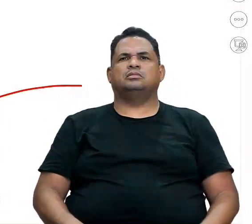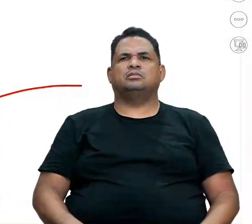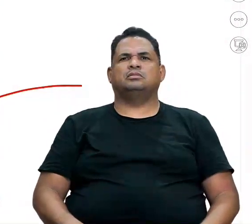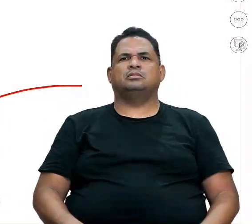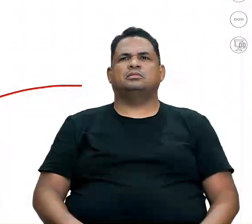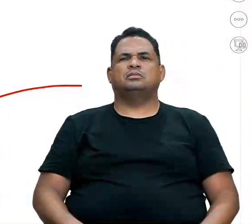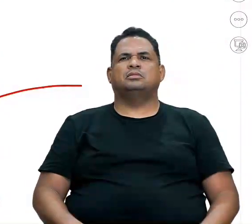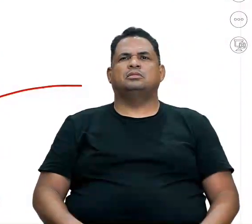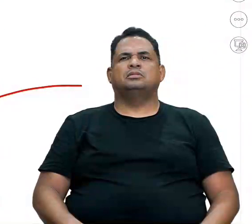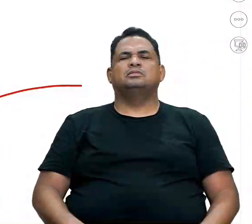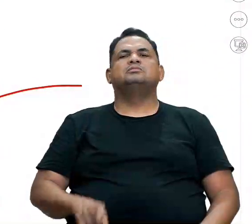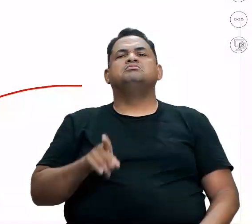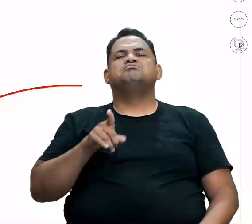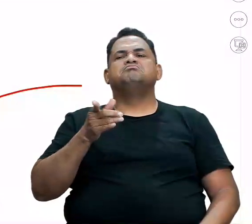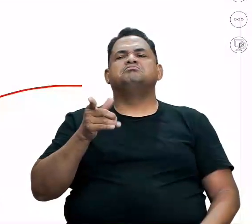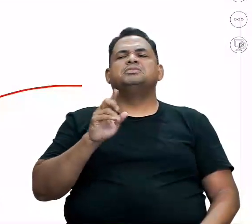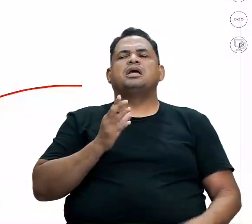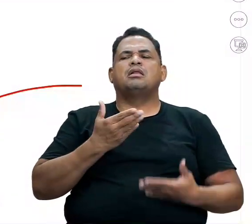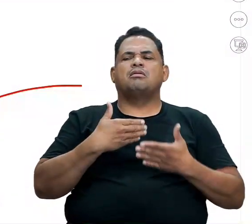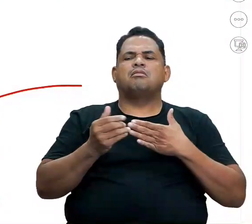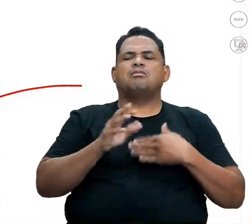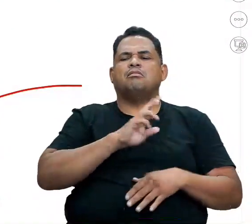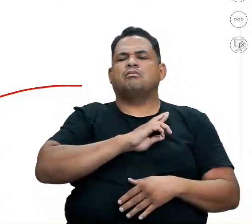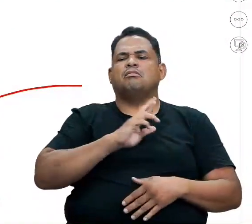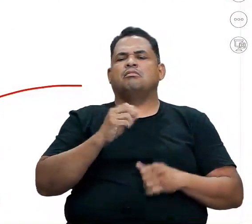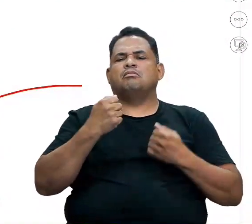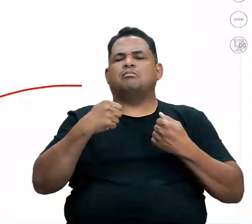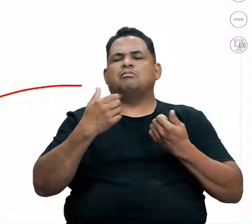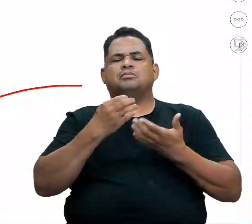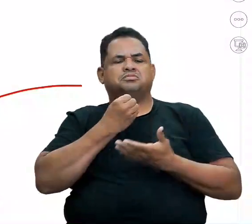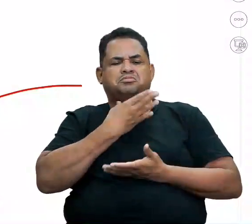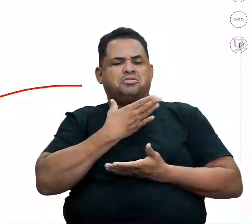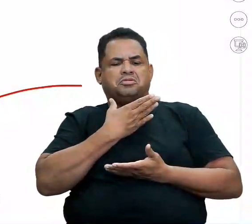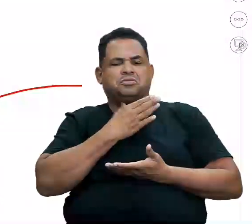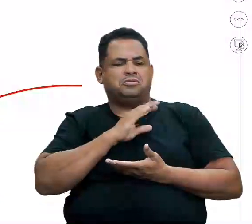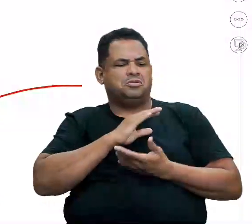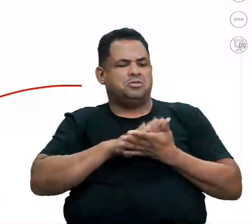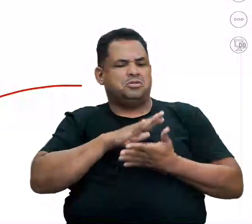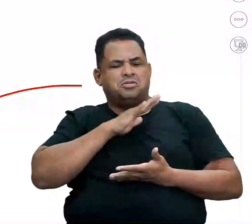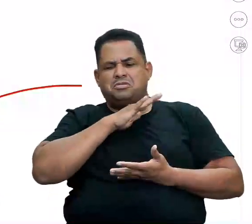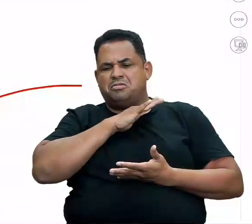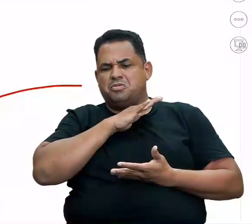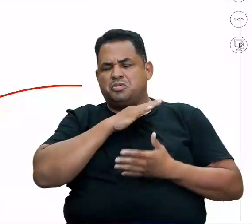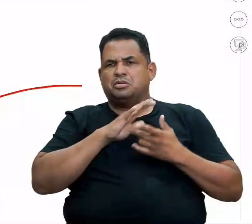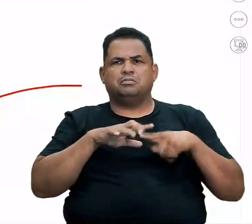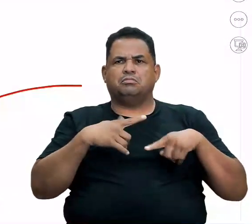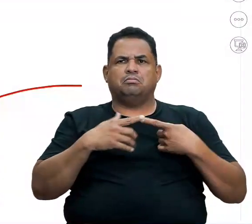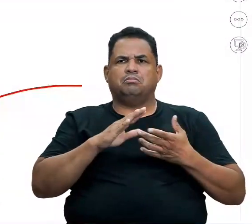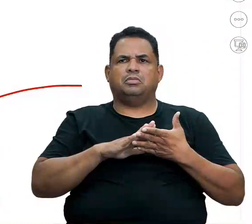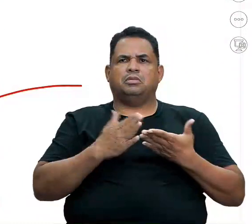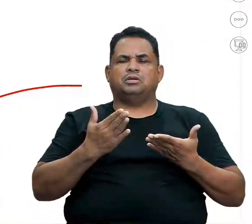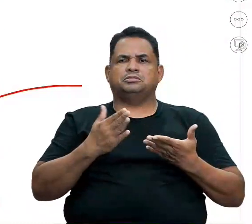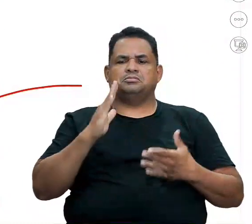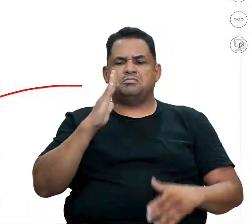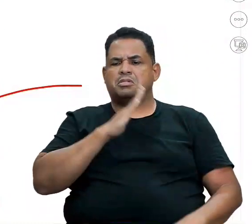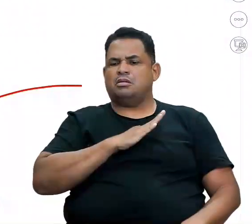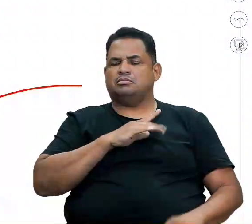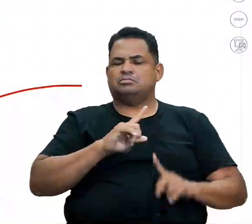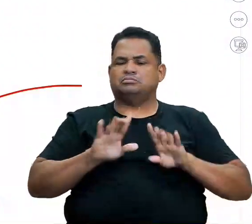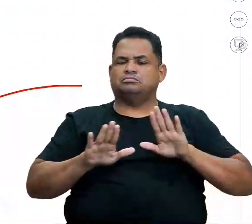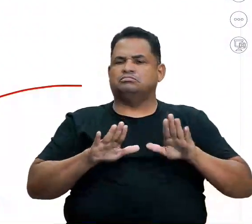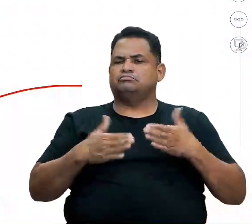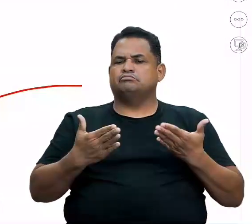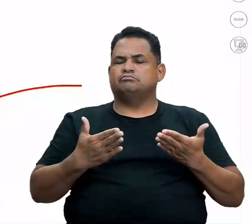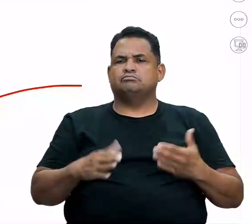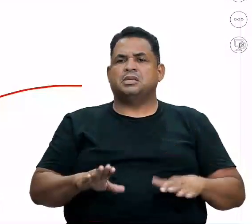E você, de qualquer religião, você inclusive pode ser uma pessoa boa e uma pessoa má, né? Independente de